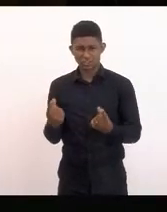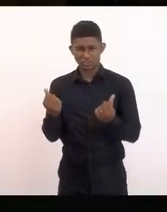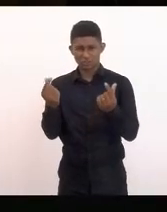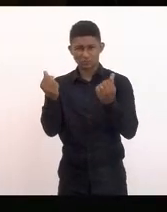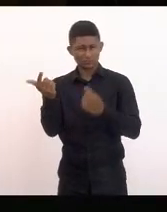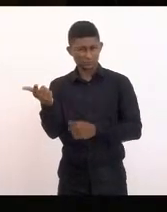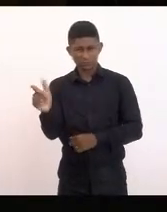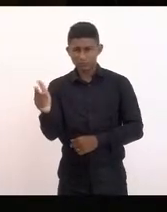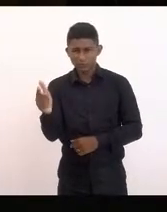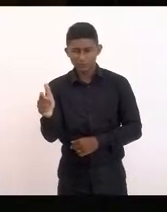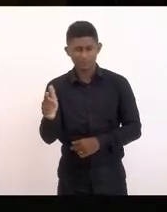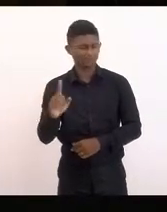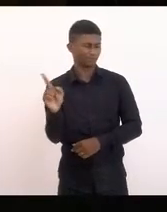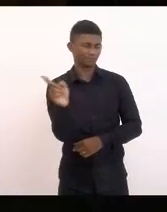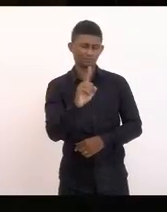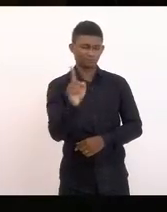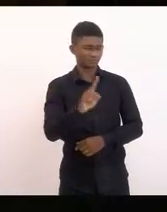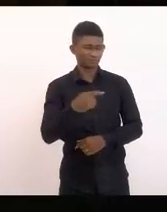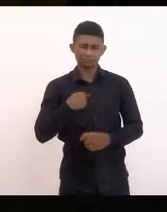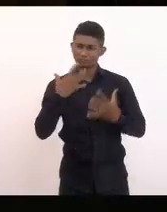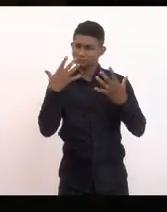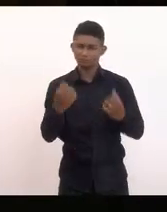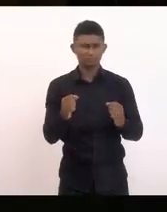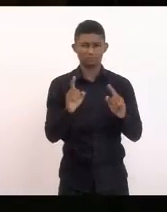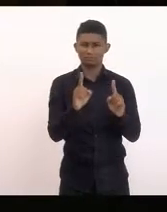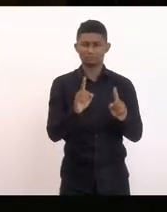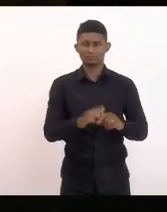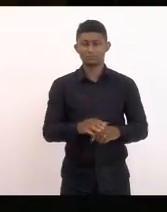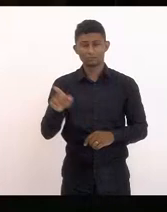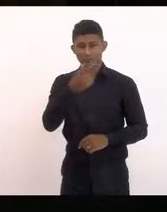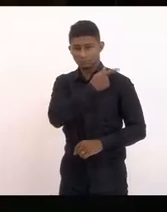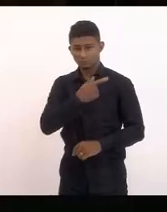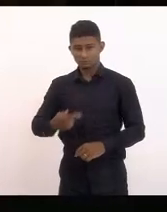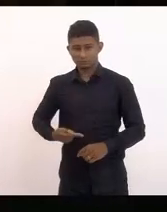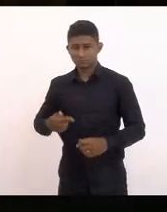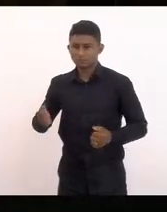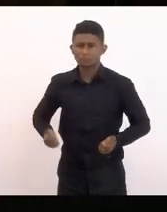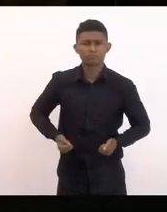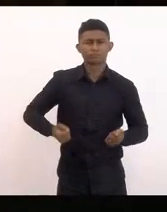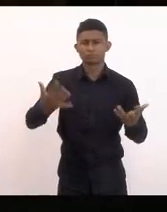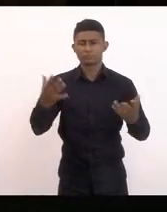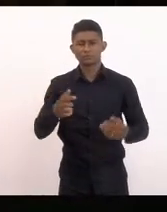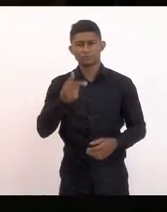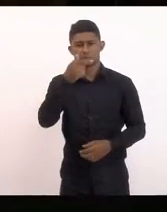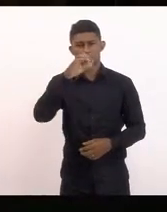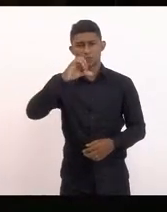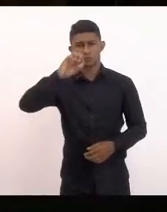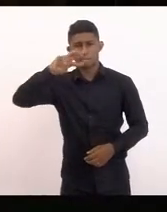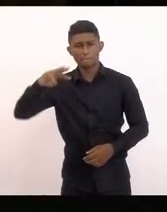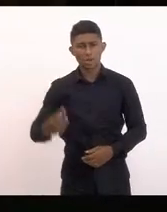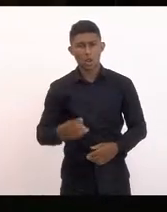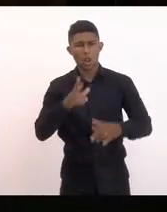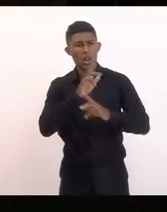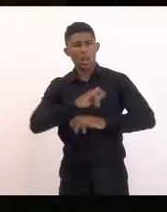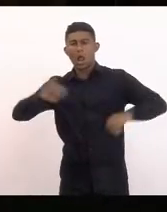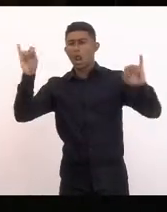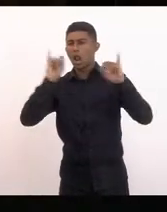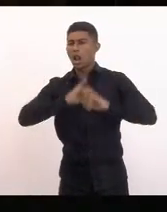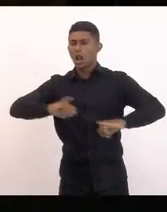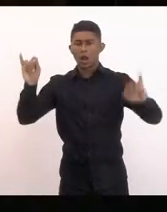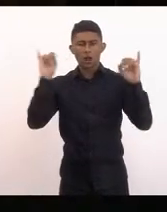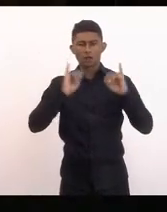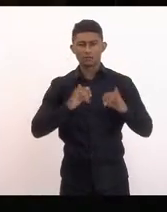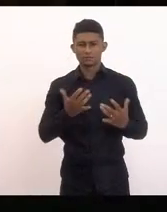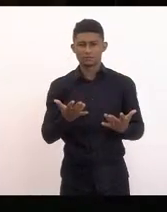inadmissível. O governo do Estado gastou 79 milhões em publicidade. E, como se já não